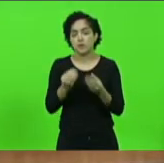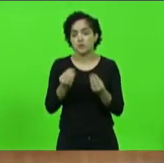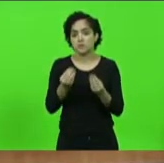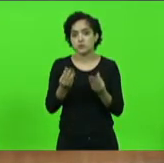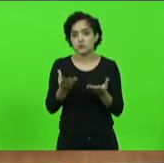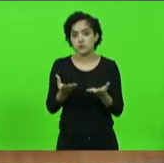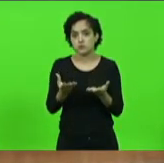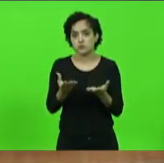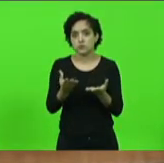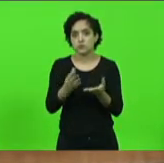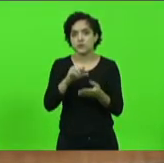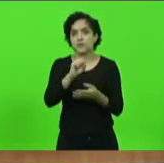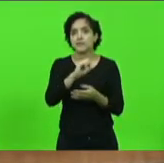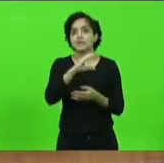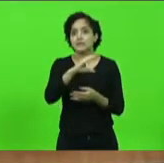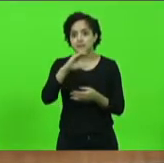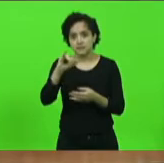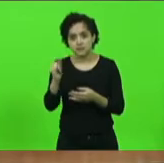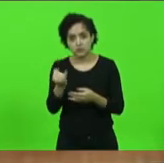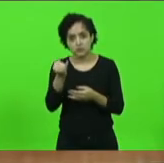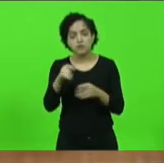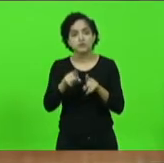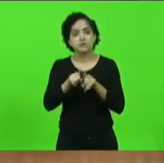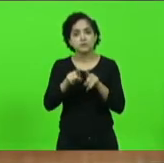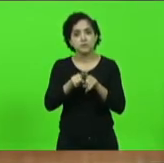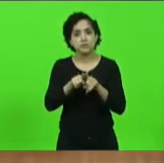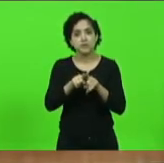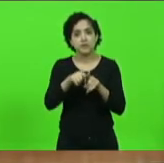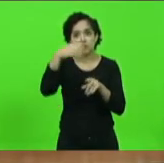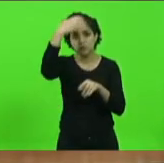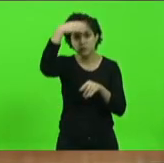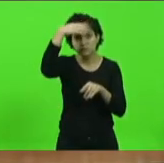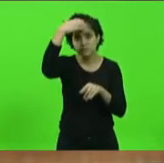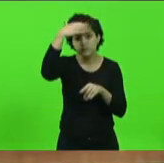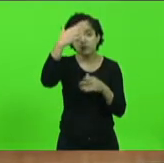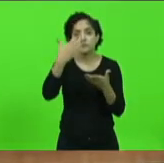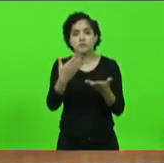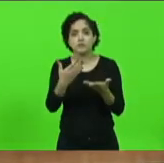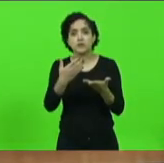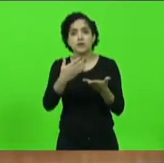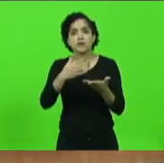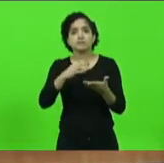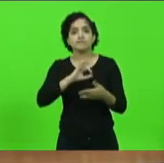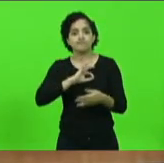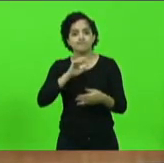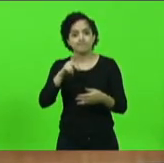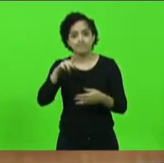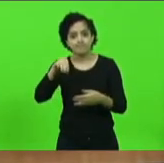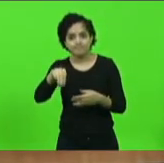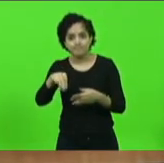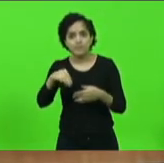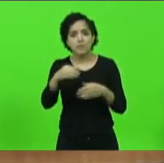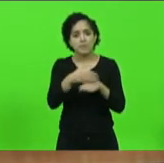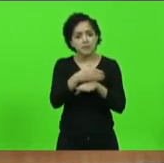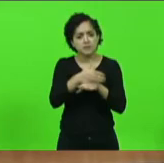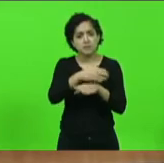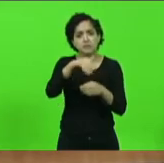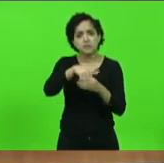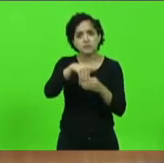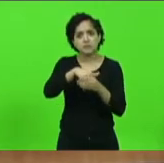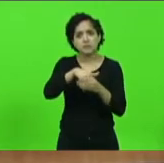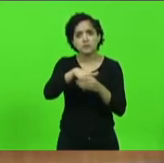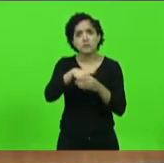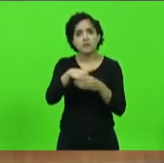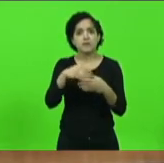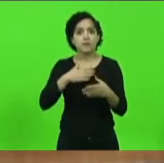Na CCJ também, o deputado Mocelin, coronel da Polícia Militar, participando das votações, que coloca para